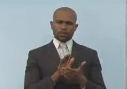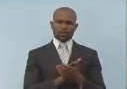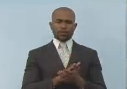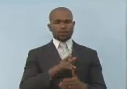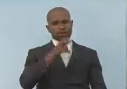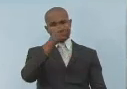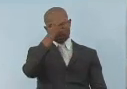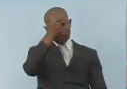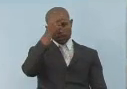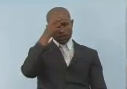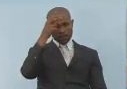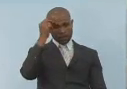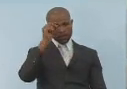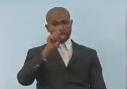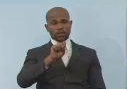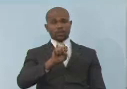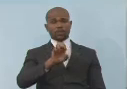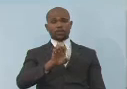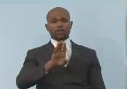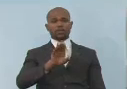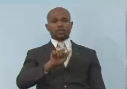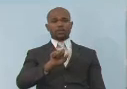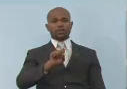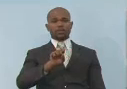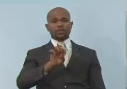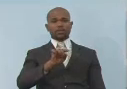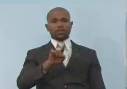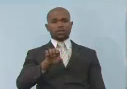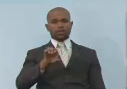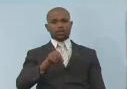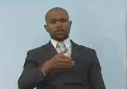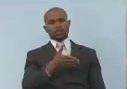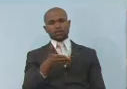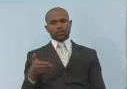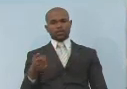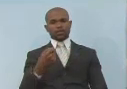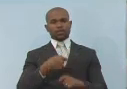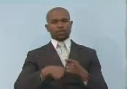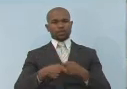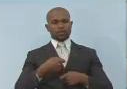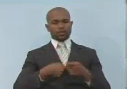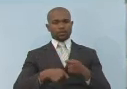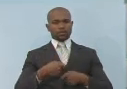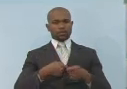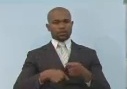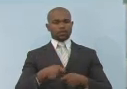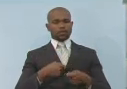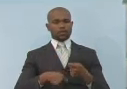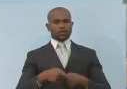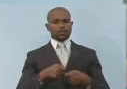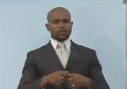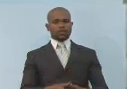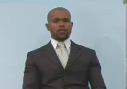prefeito Sebastião Almeida e a vocês que administra. É,